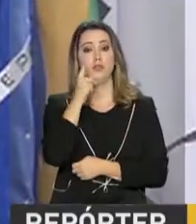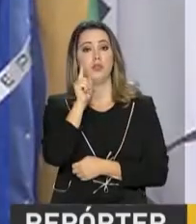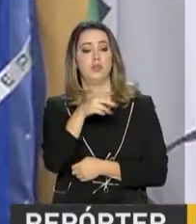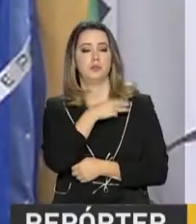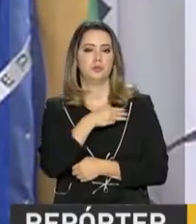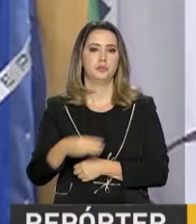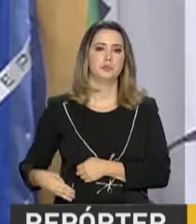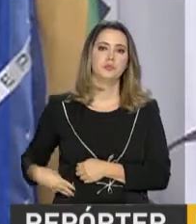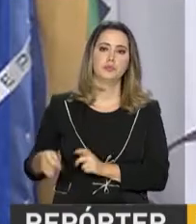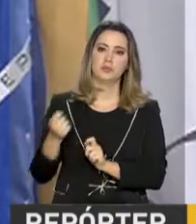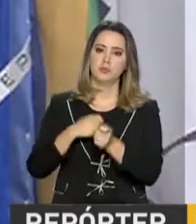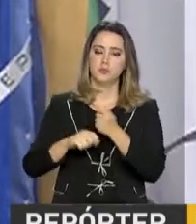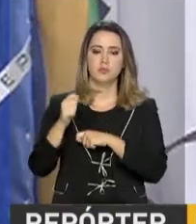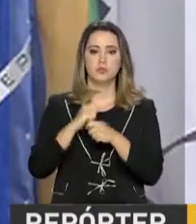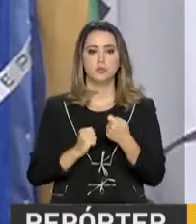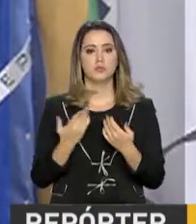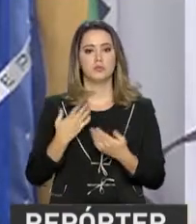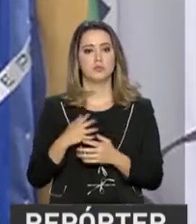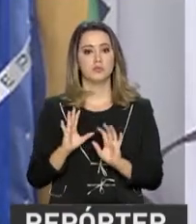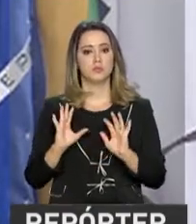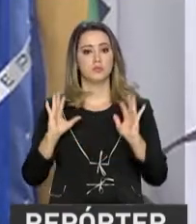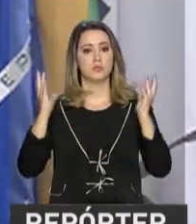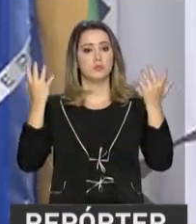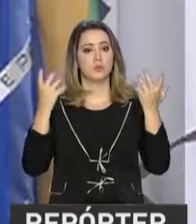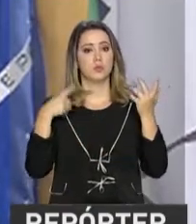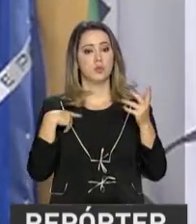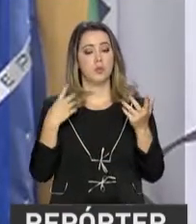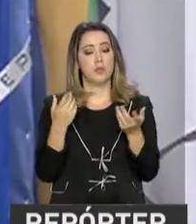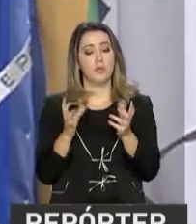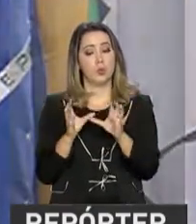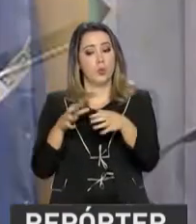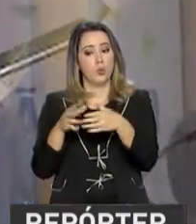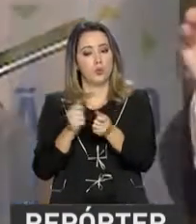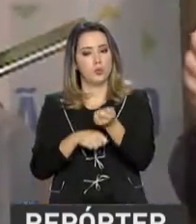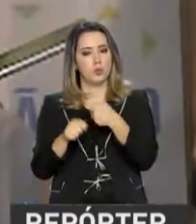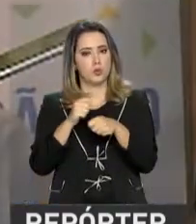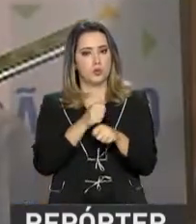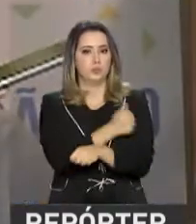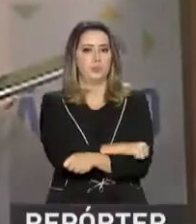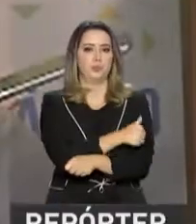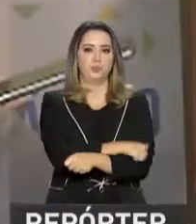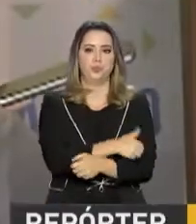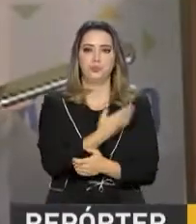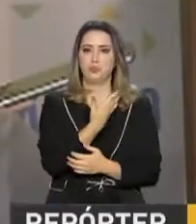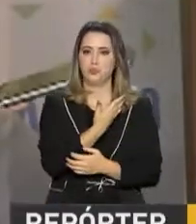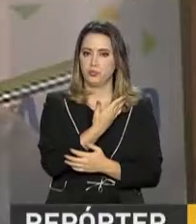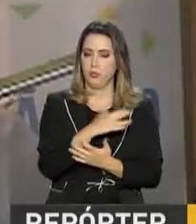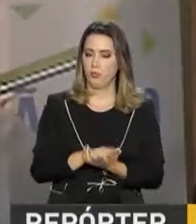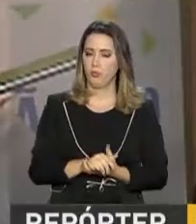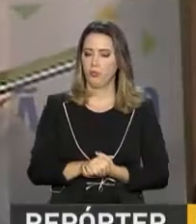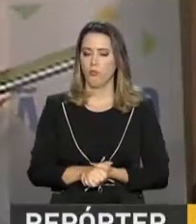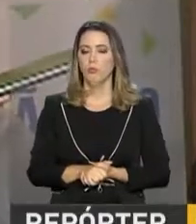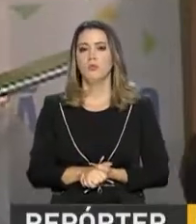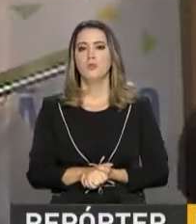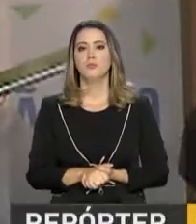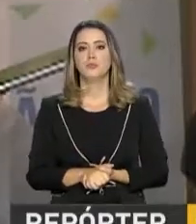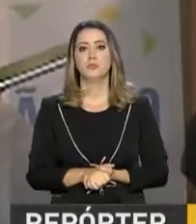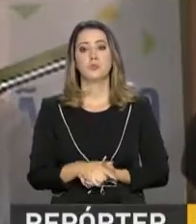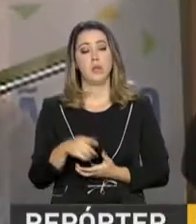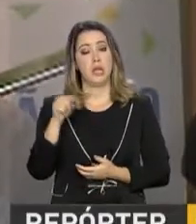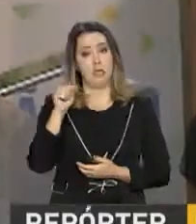o ministro da Fazenda, Henrique Meirelles, em evento com economistas no Rio de Janeiro. Nós já devemos ter esse ano,